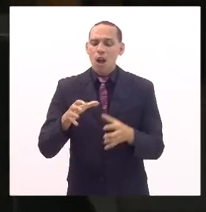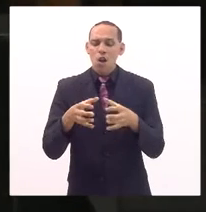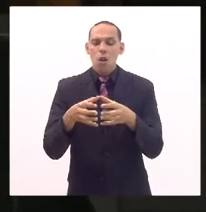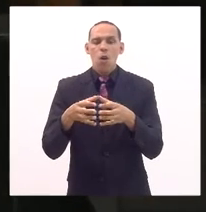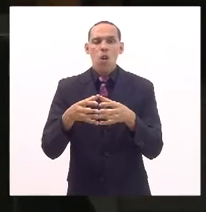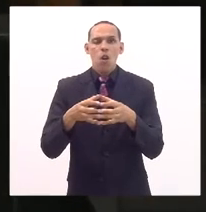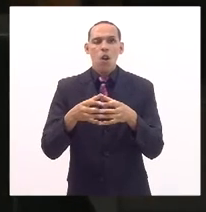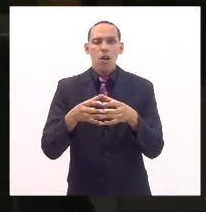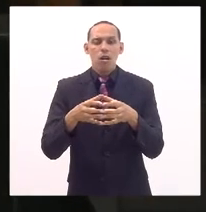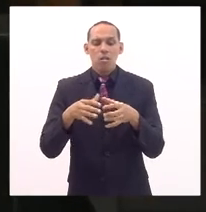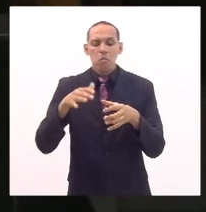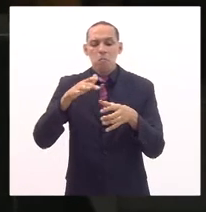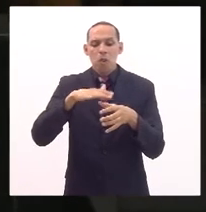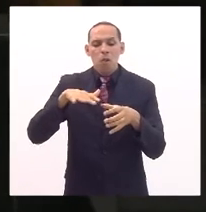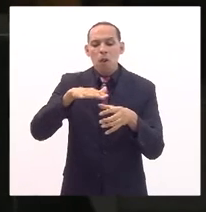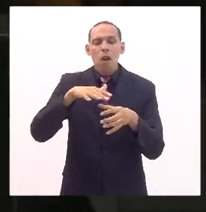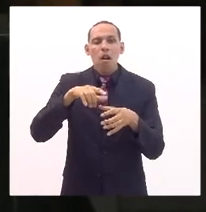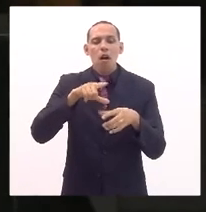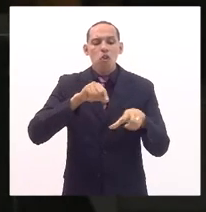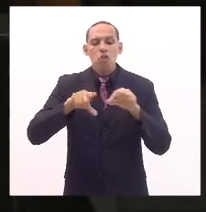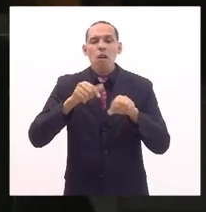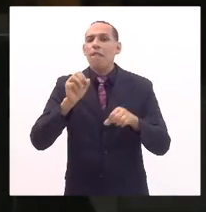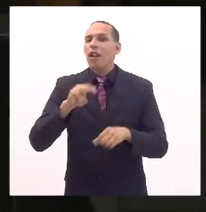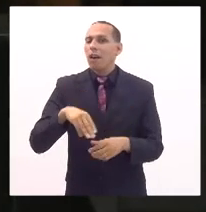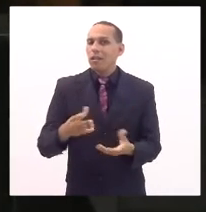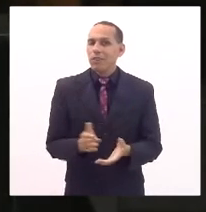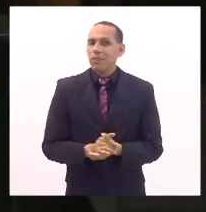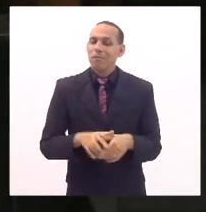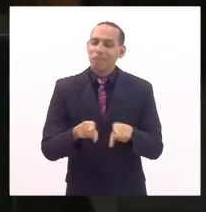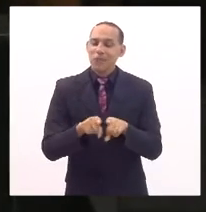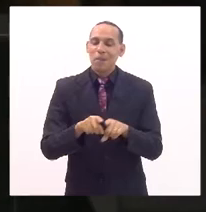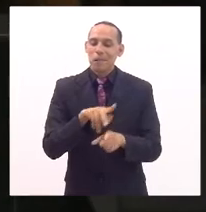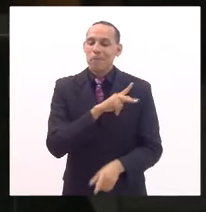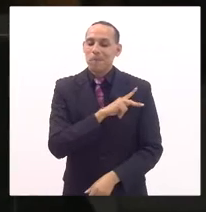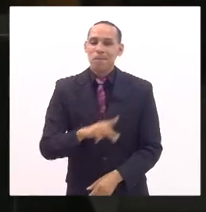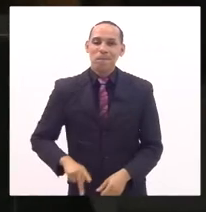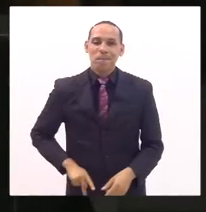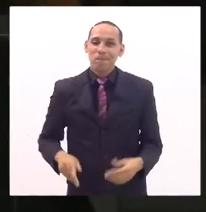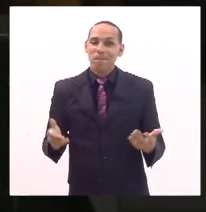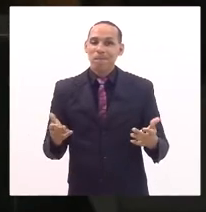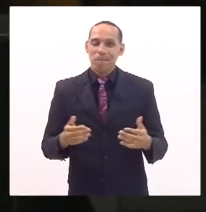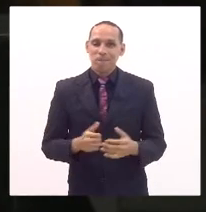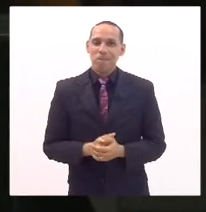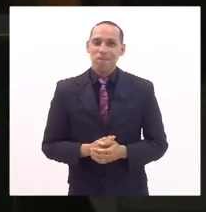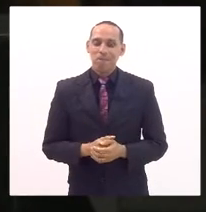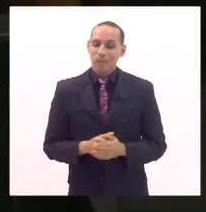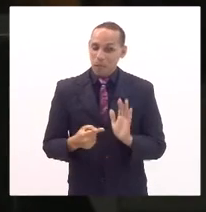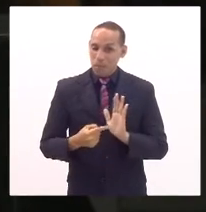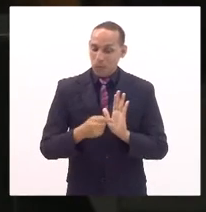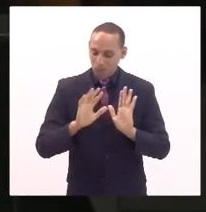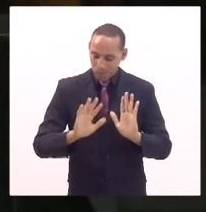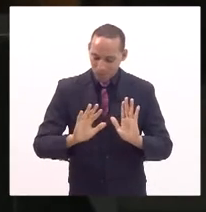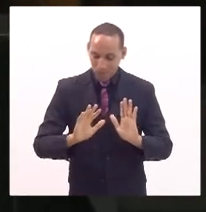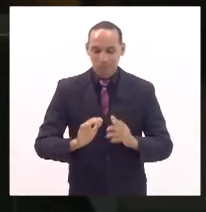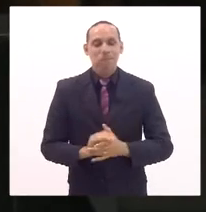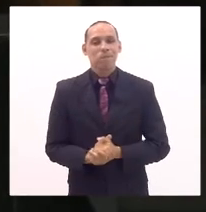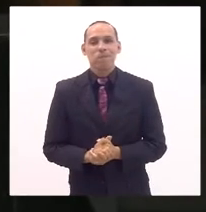conselho e também é a presidência da república.